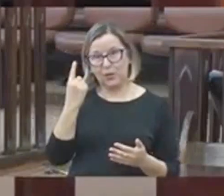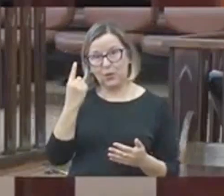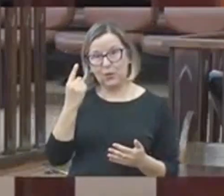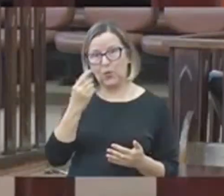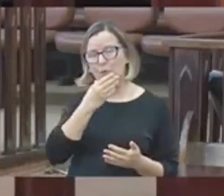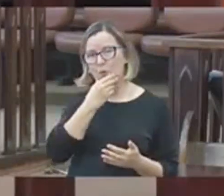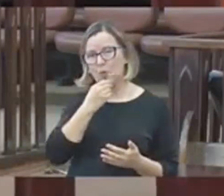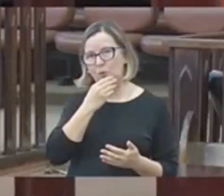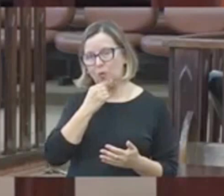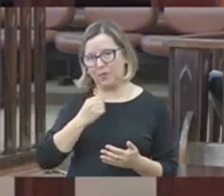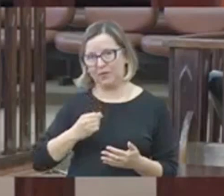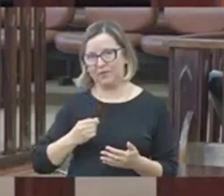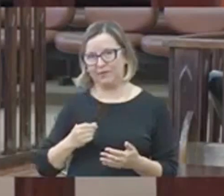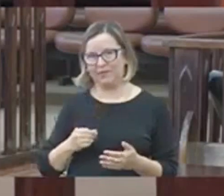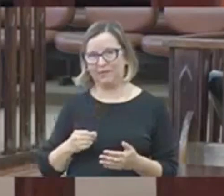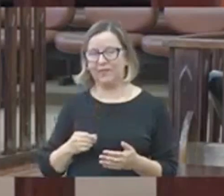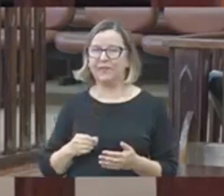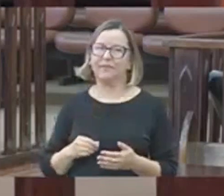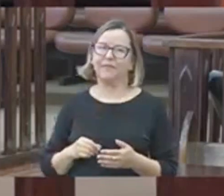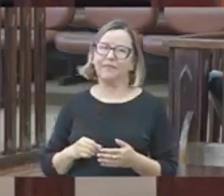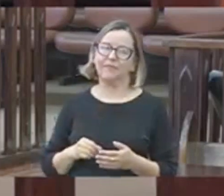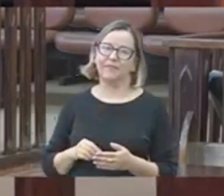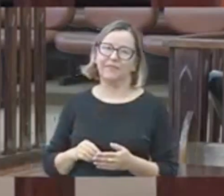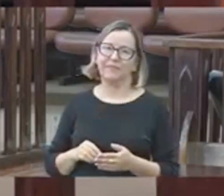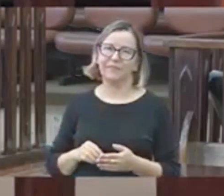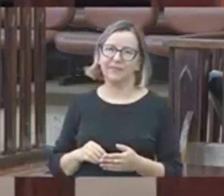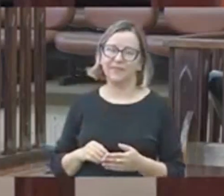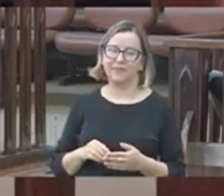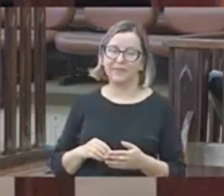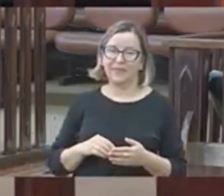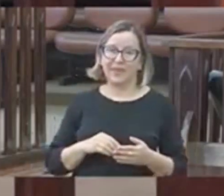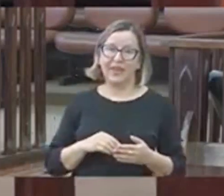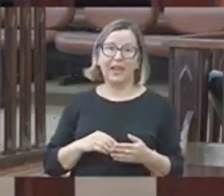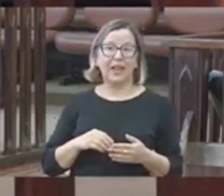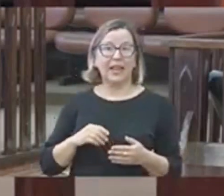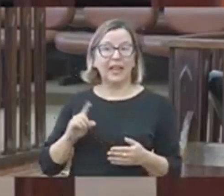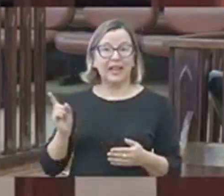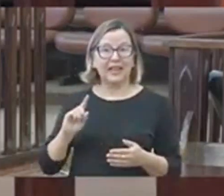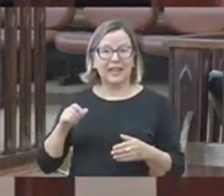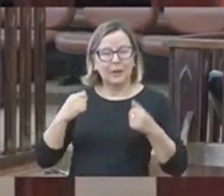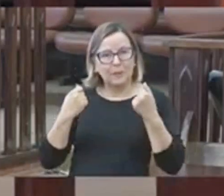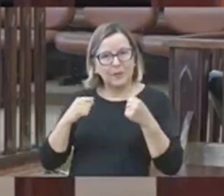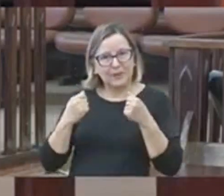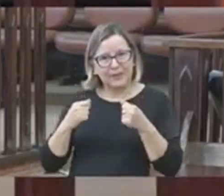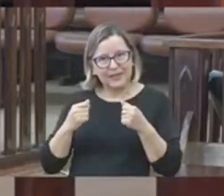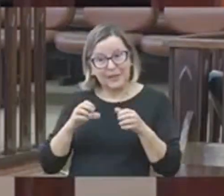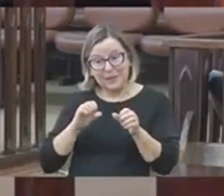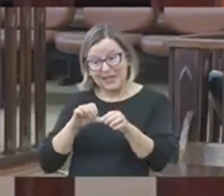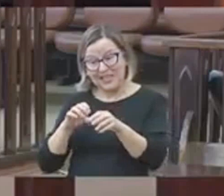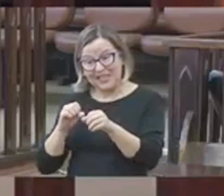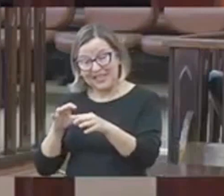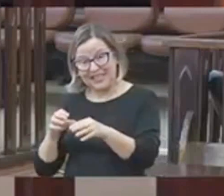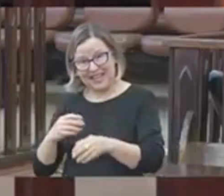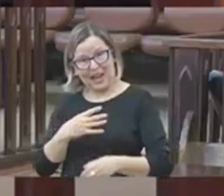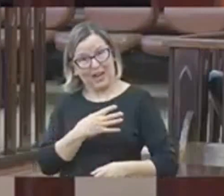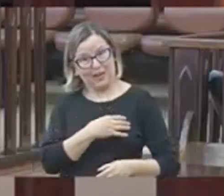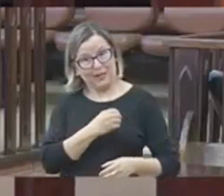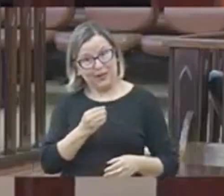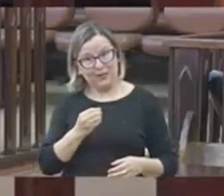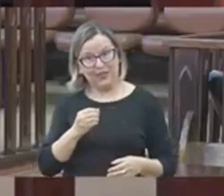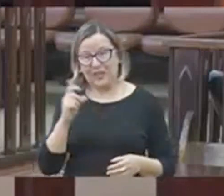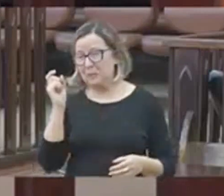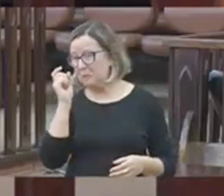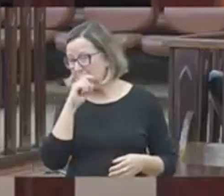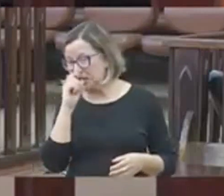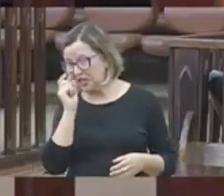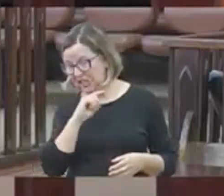a desobediência. Nós não precisamos ensinar nossos filhos a mentir, nós não precisamos ensinar nossos filhos a